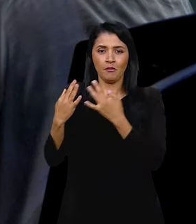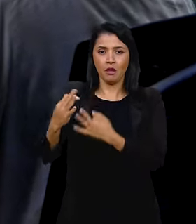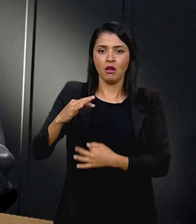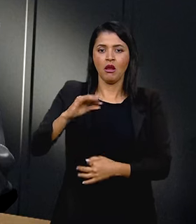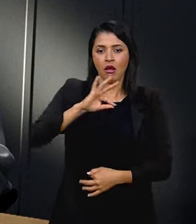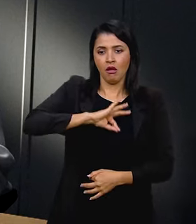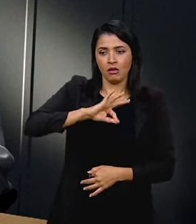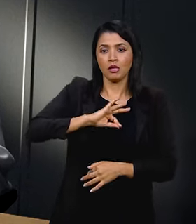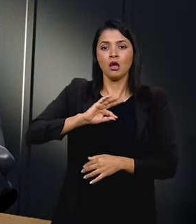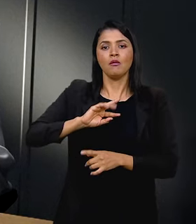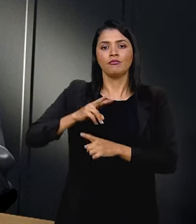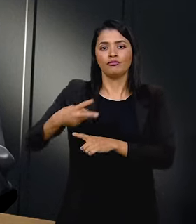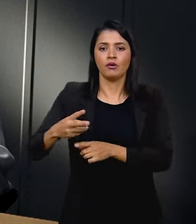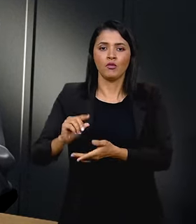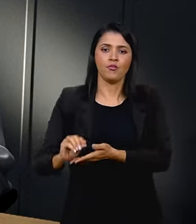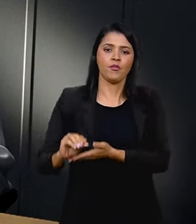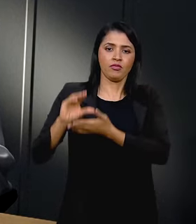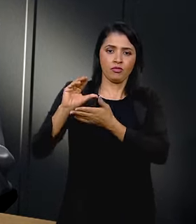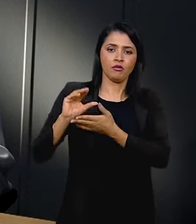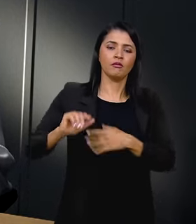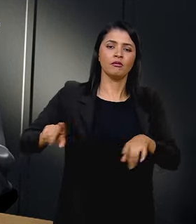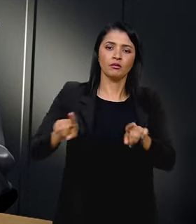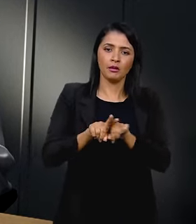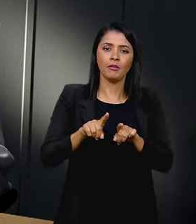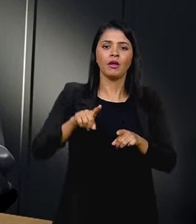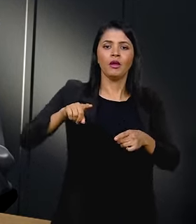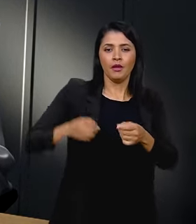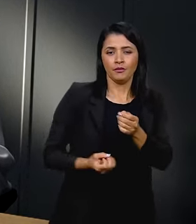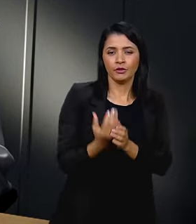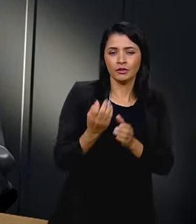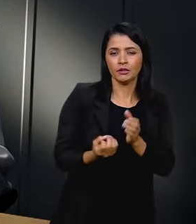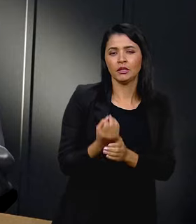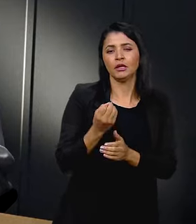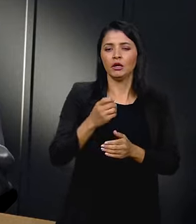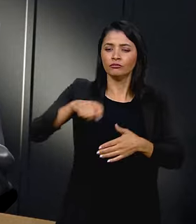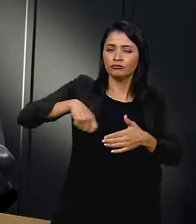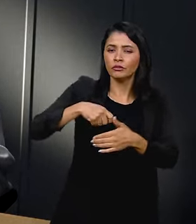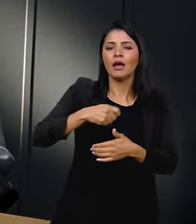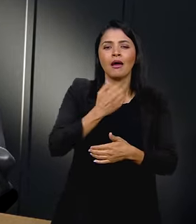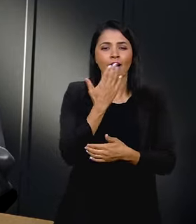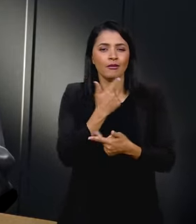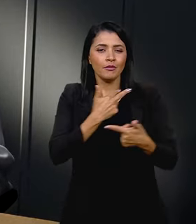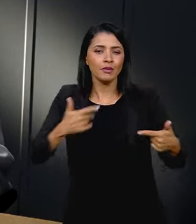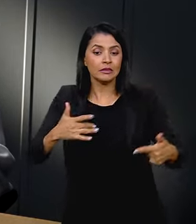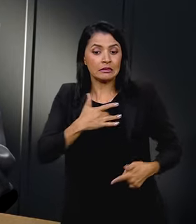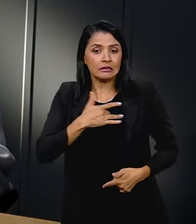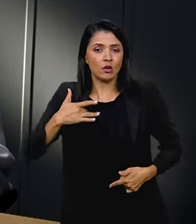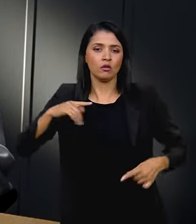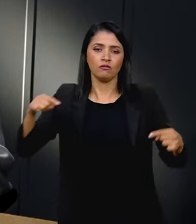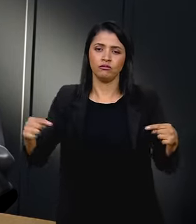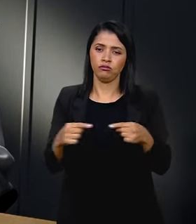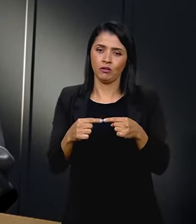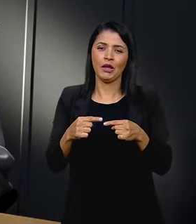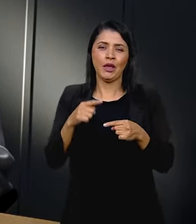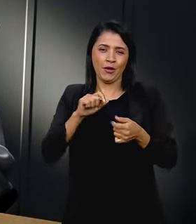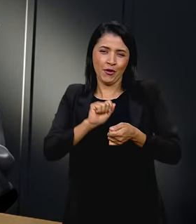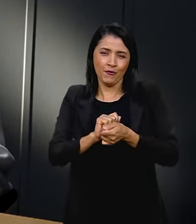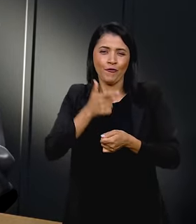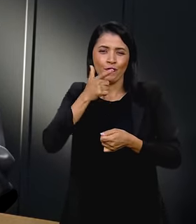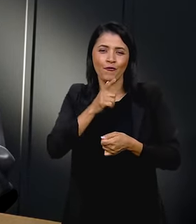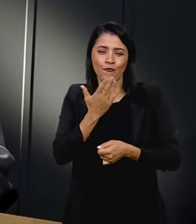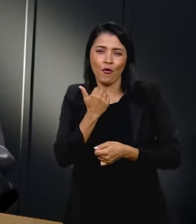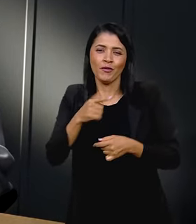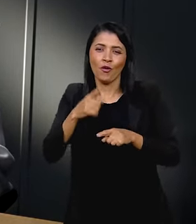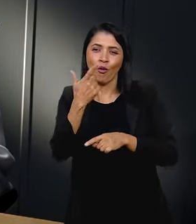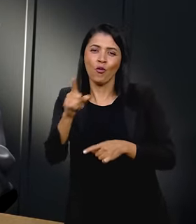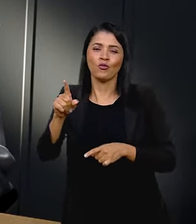famílias e aumentar a produção e o consumo de alimentos adequados e saudáveis porque junto com a fome a gente também tinha outros problemas como